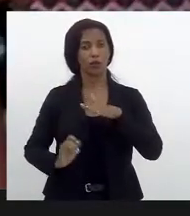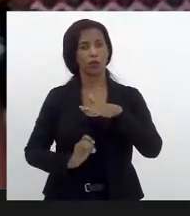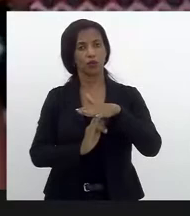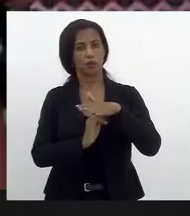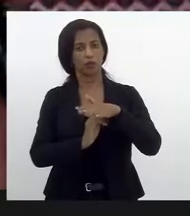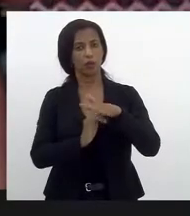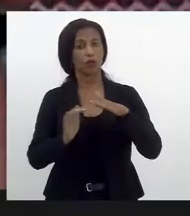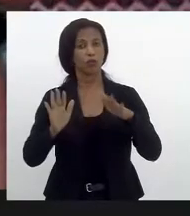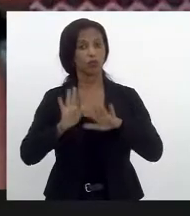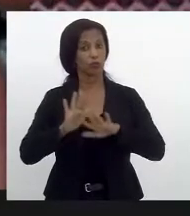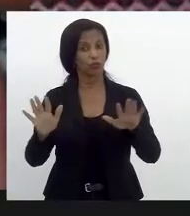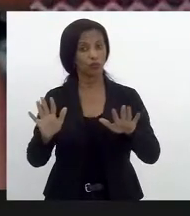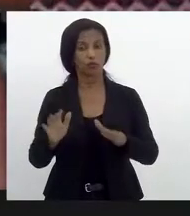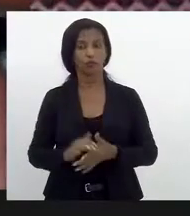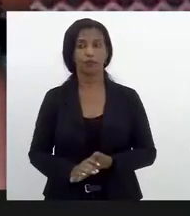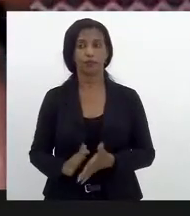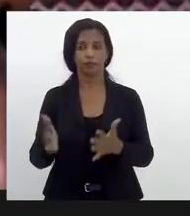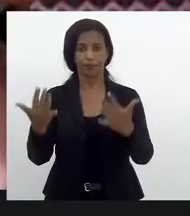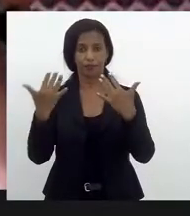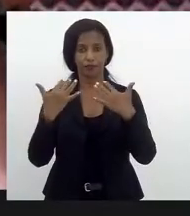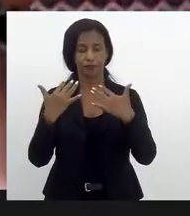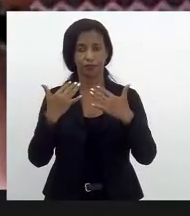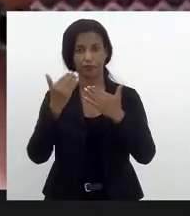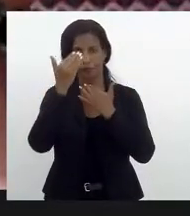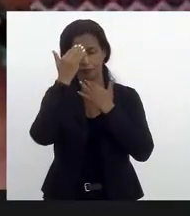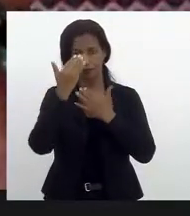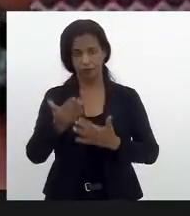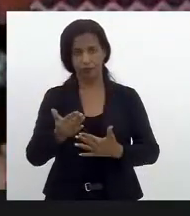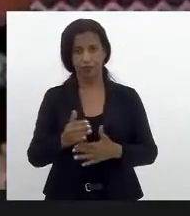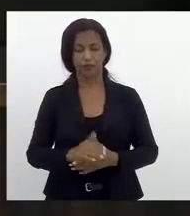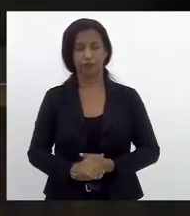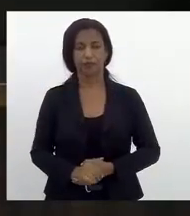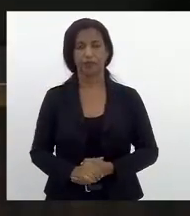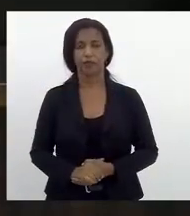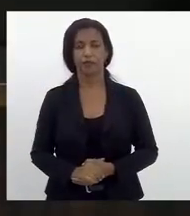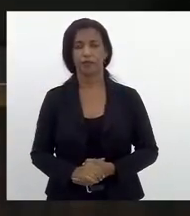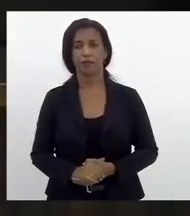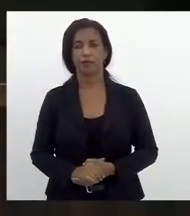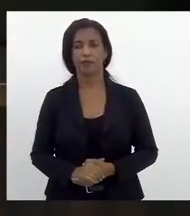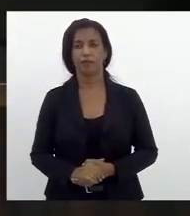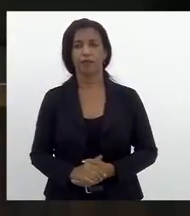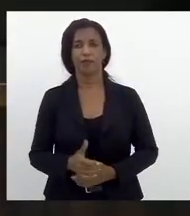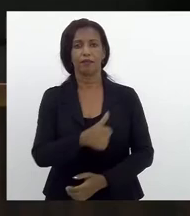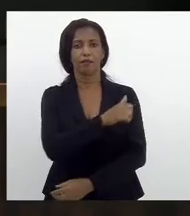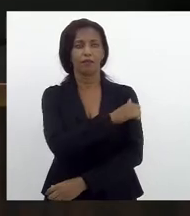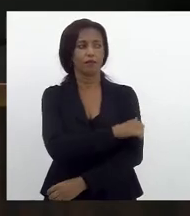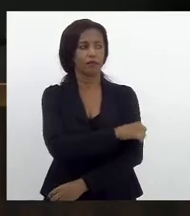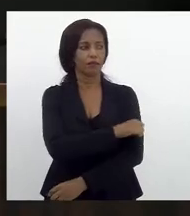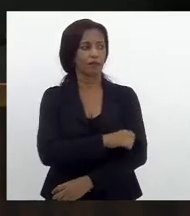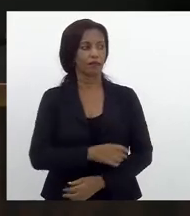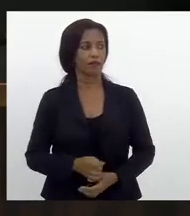instituições. Então, só para chamar a atenção. Obrigada, presidente. Deputada enfermeira Rejane.